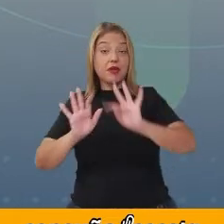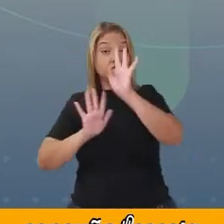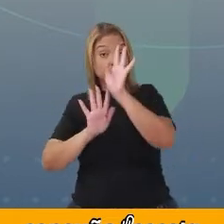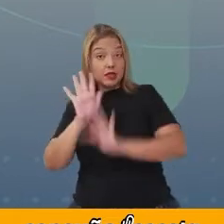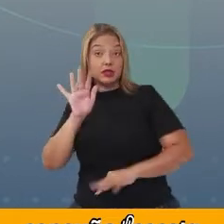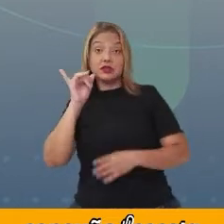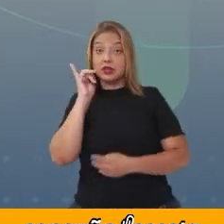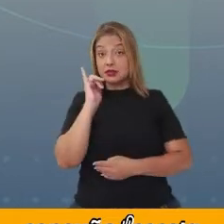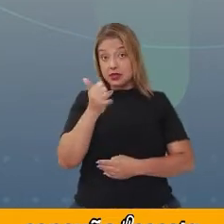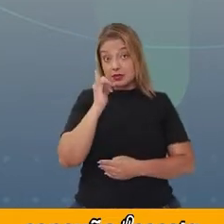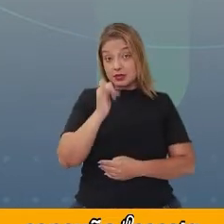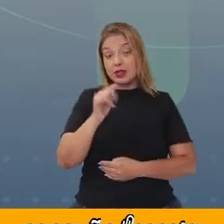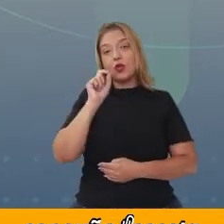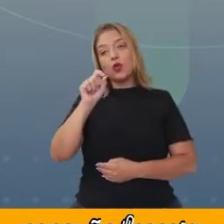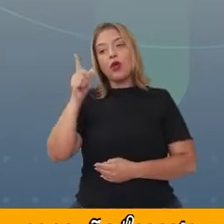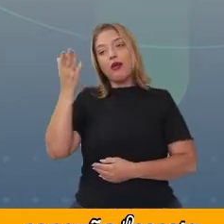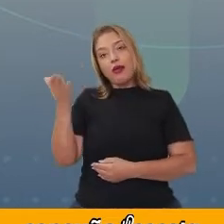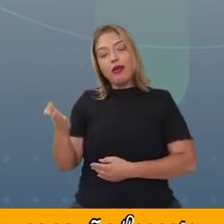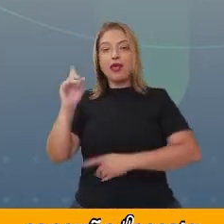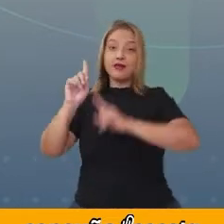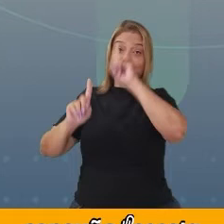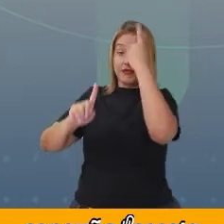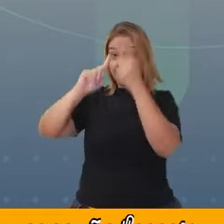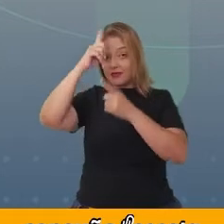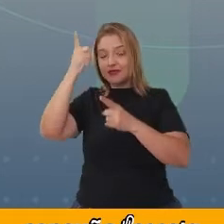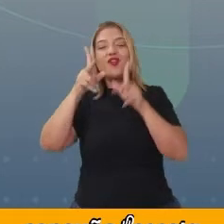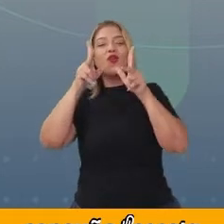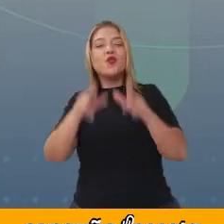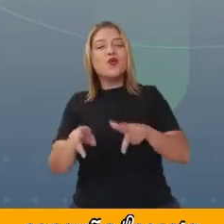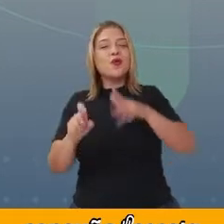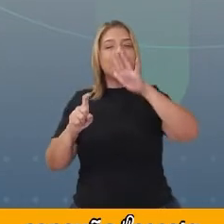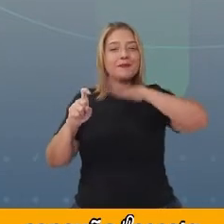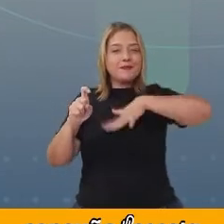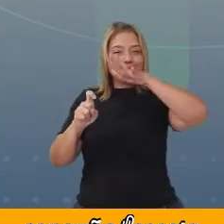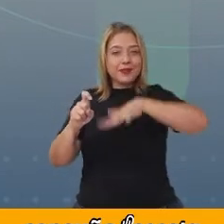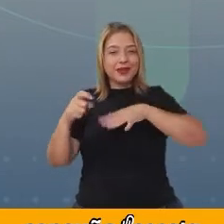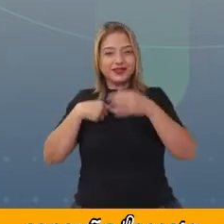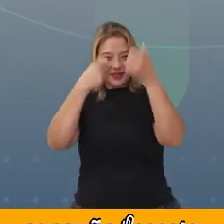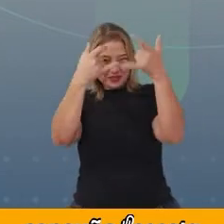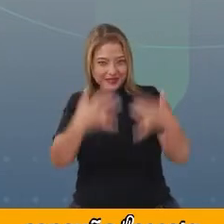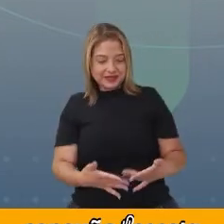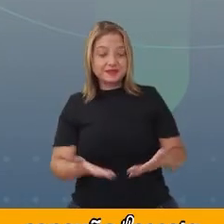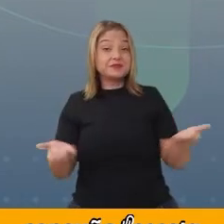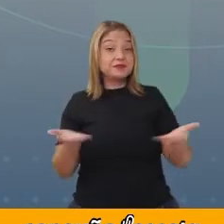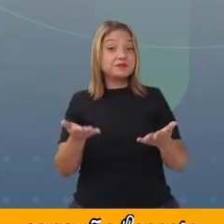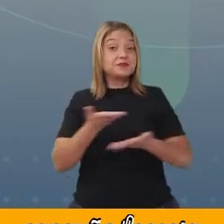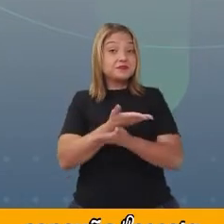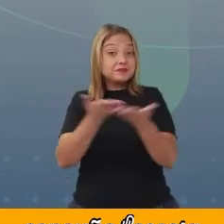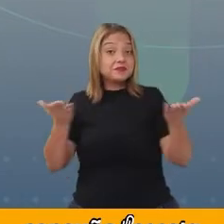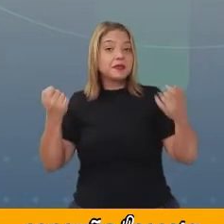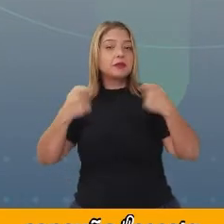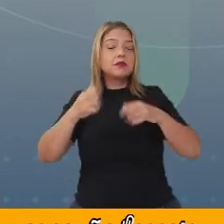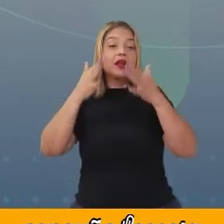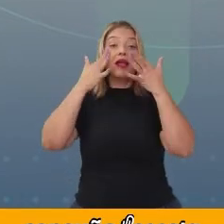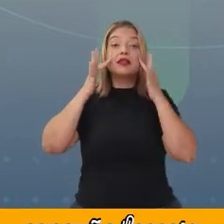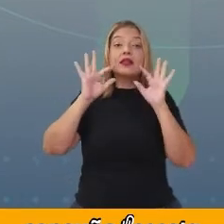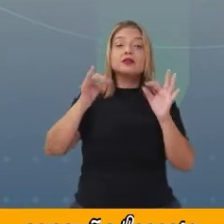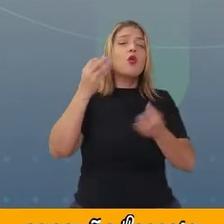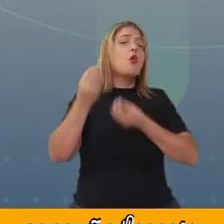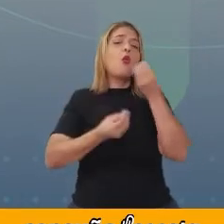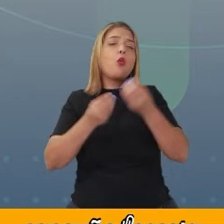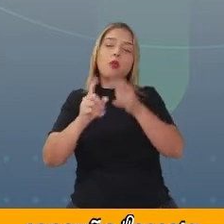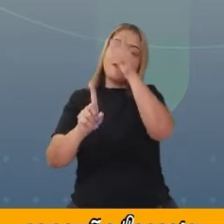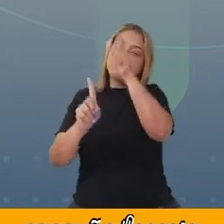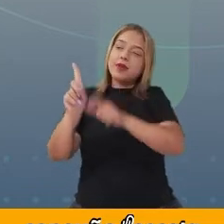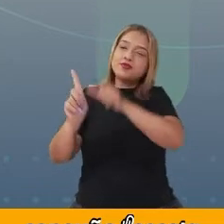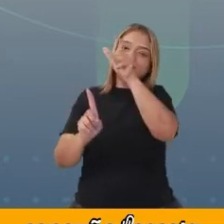narrativo ficcional, de um mito como esse, por exemplo. Eu quero chamar a sua atenção para a construção dos